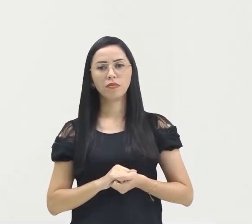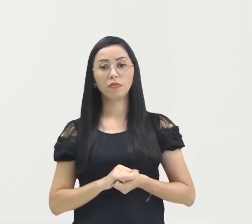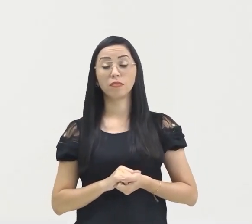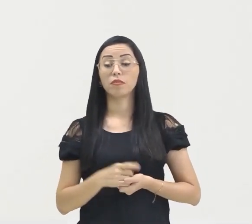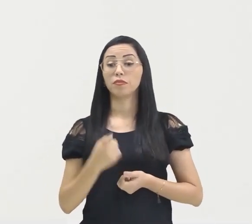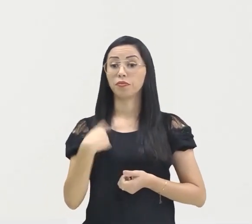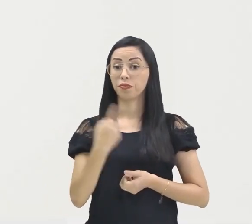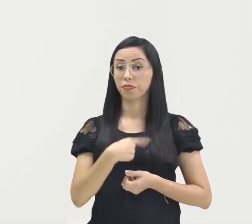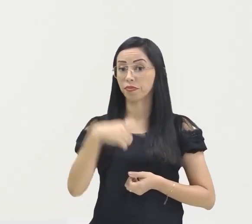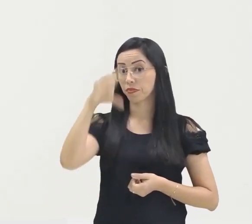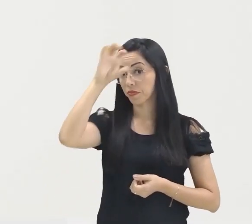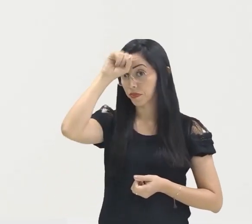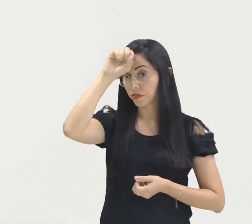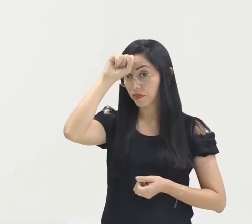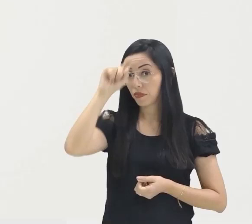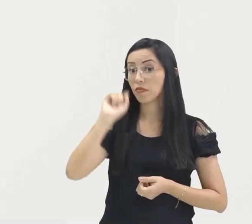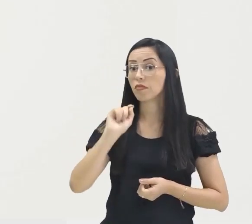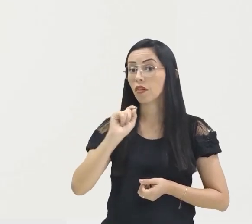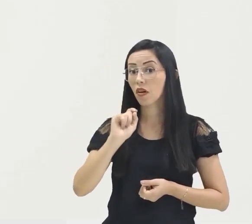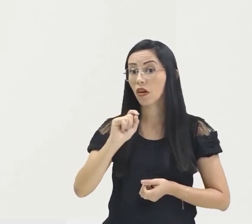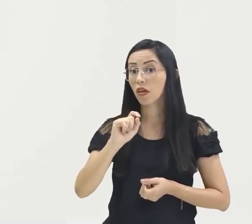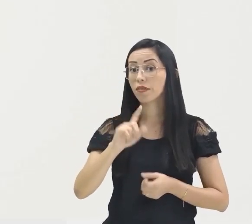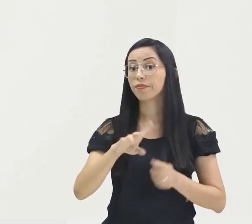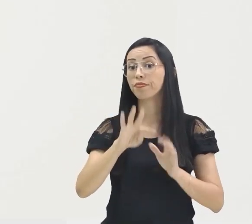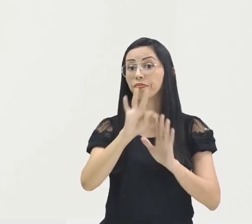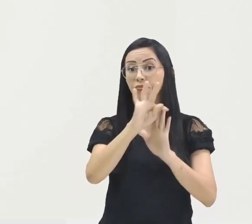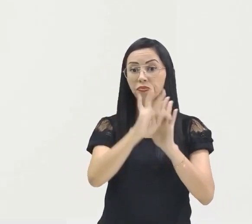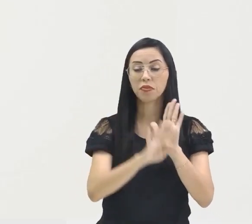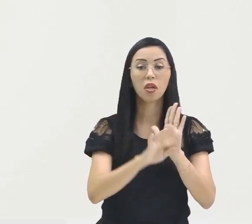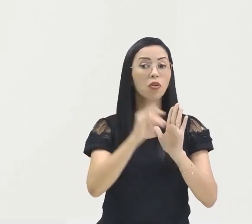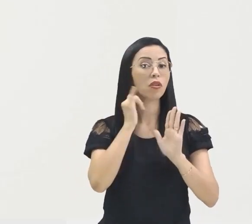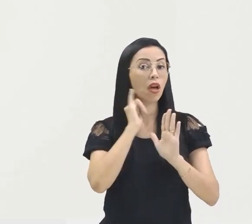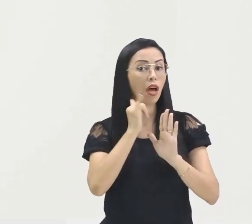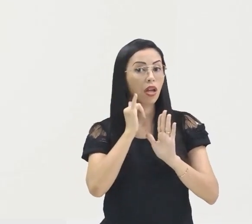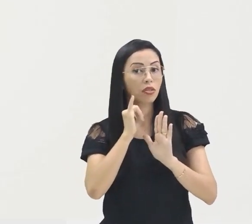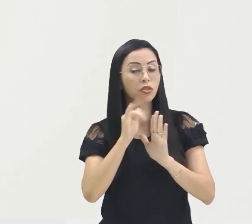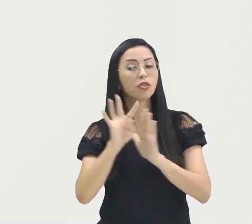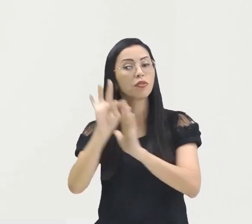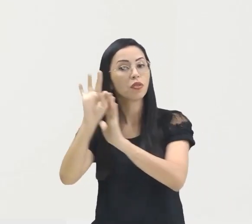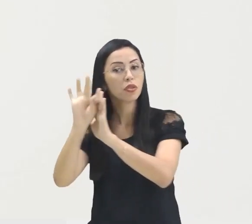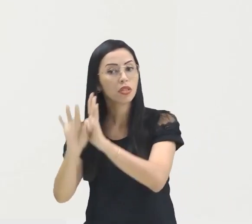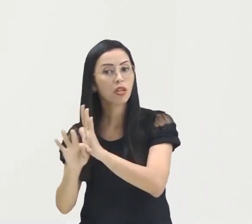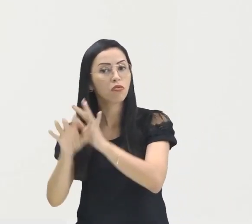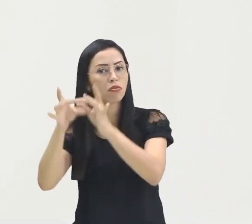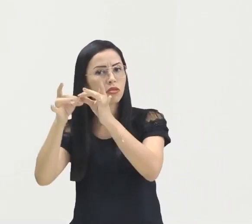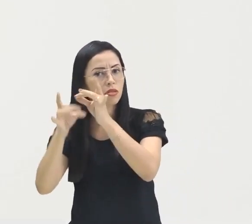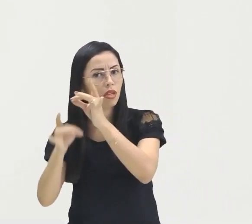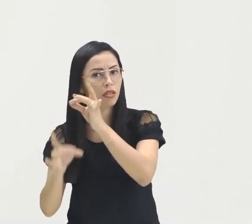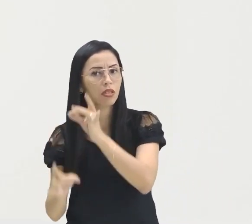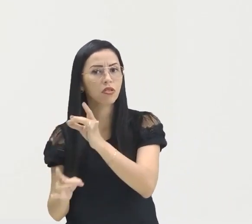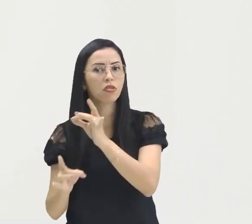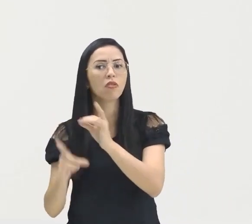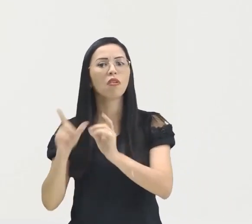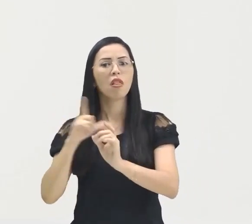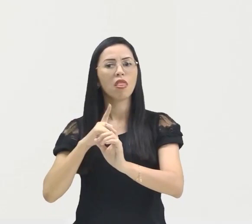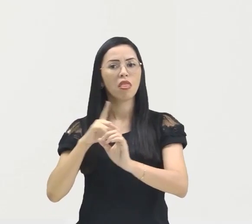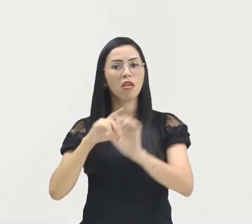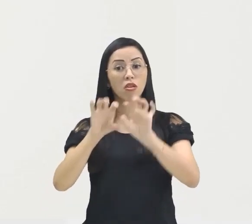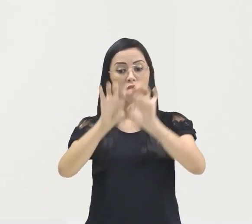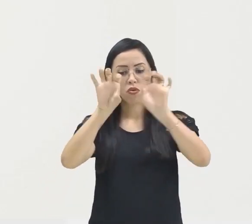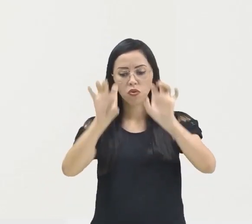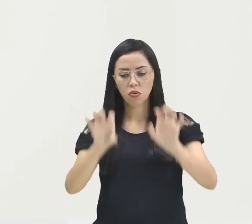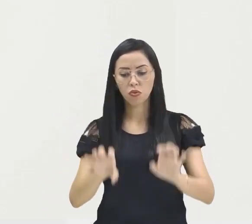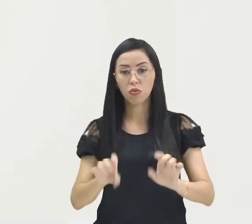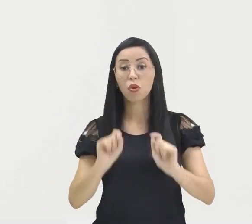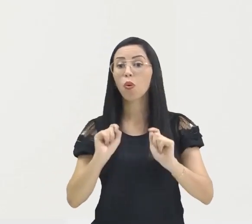Nós aprendemos que os textos narrativos e dissertativos expositivos são estruturados em, o que eu falei para vocês?